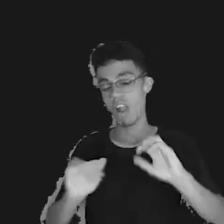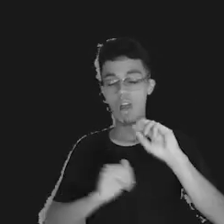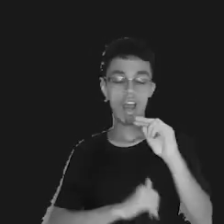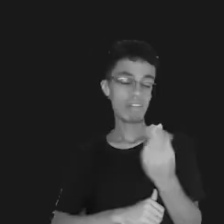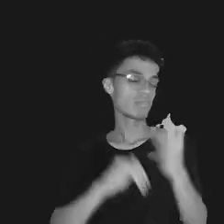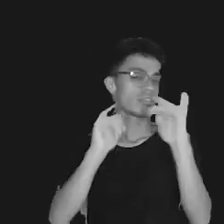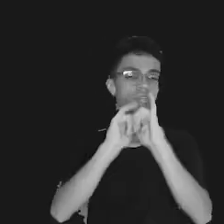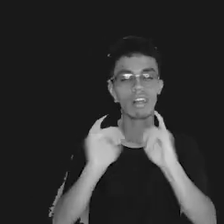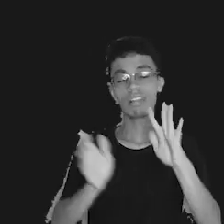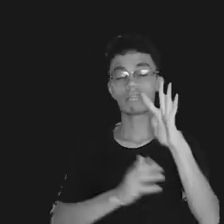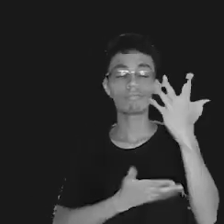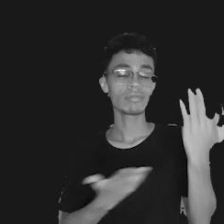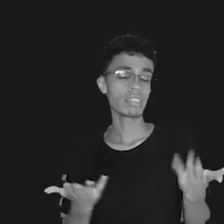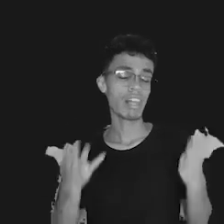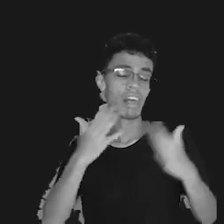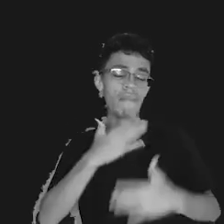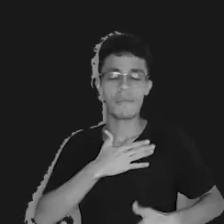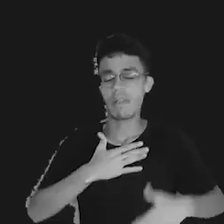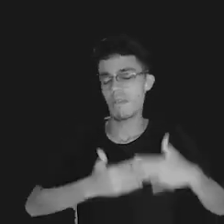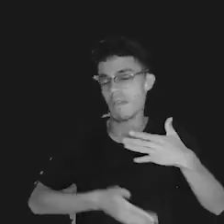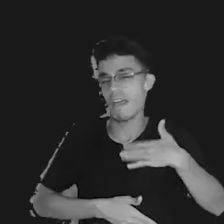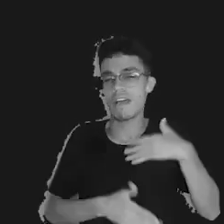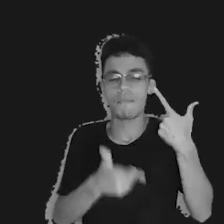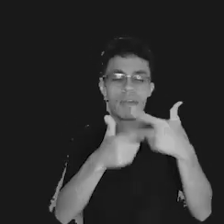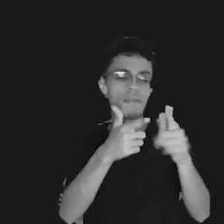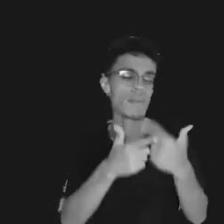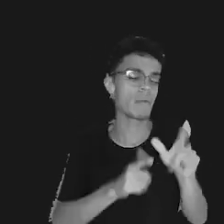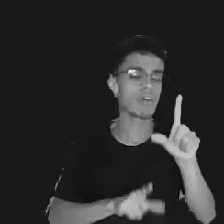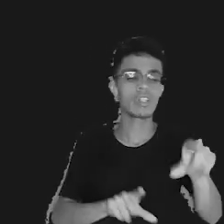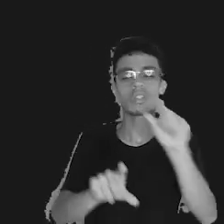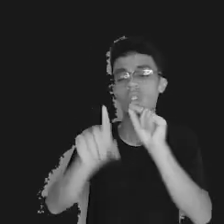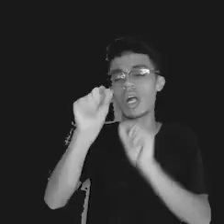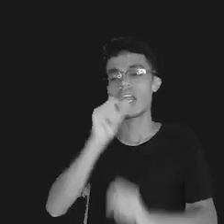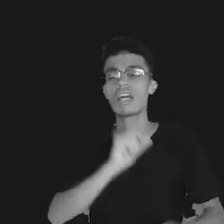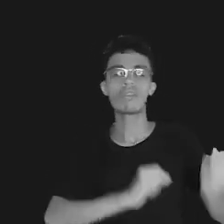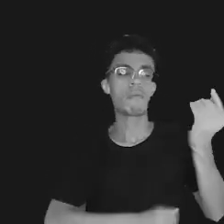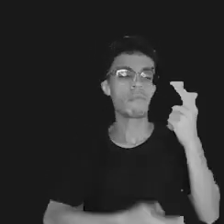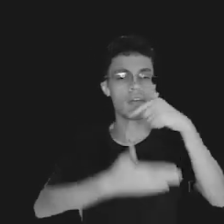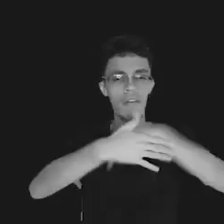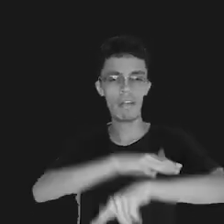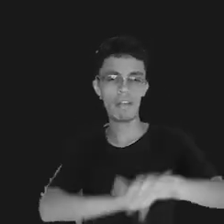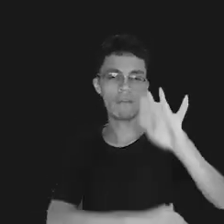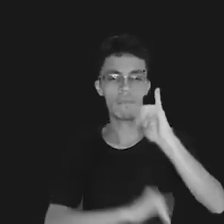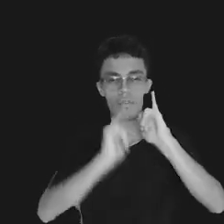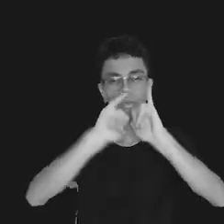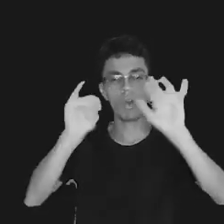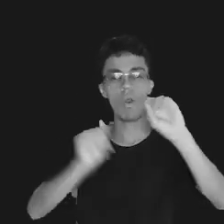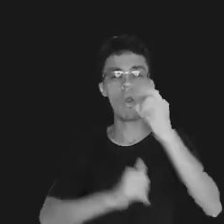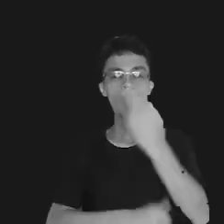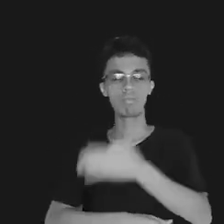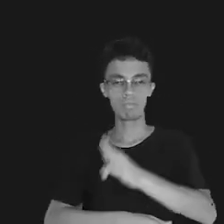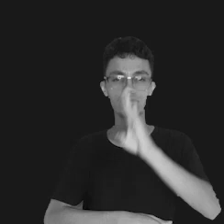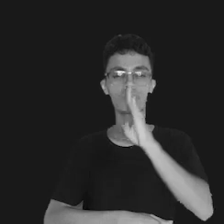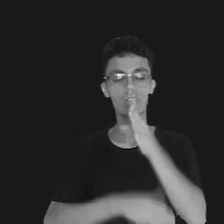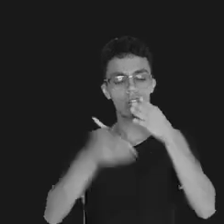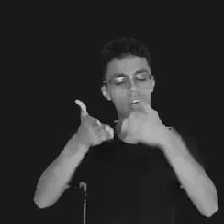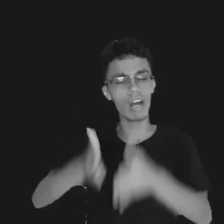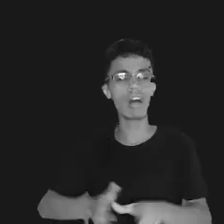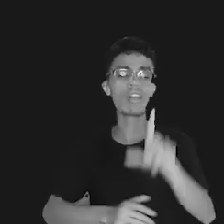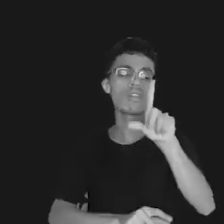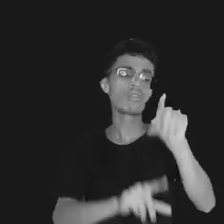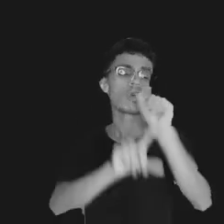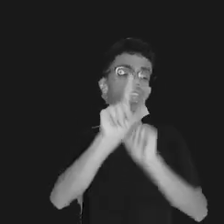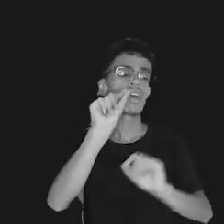futura problemática do ser. Isto é, escolher entre o dizer mais fundo e o não dizer. Neste caso, agora, eu escolhi